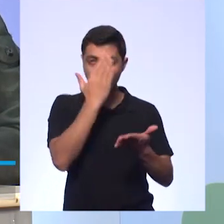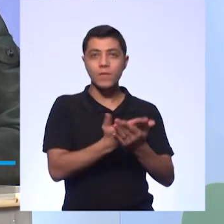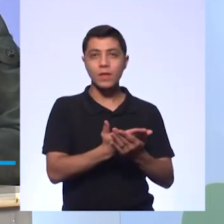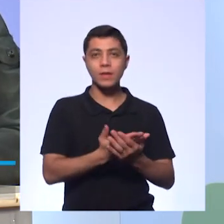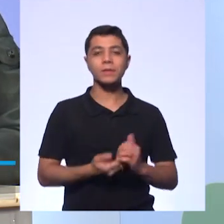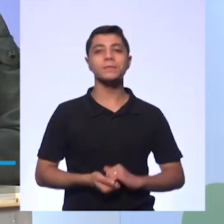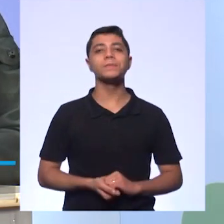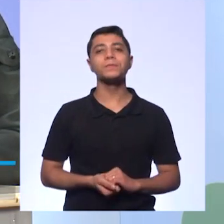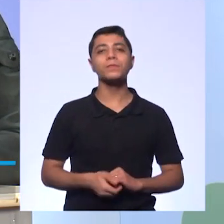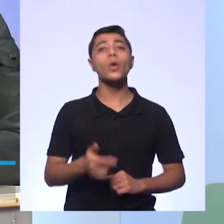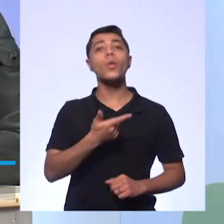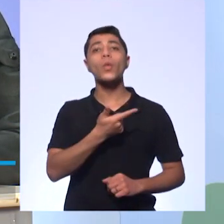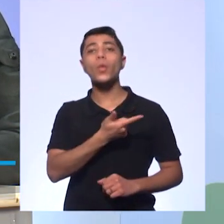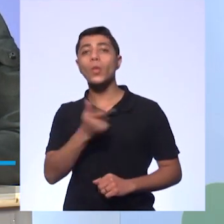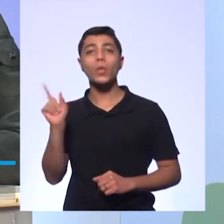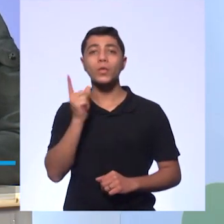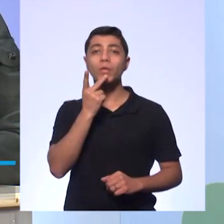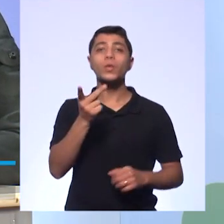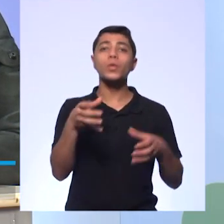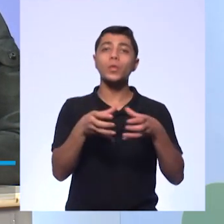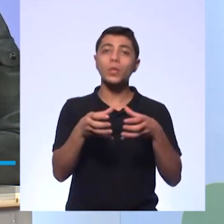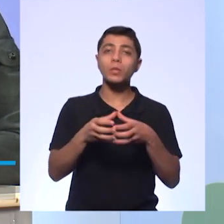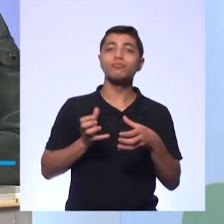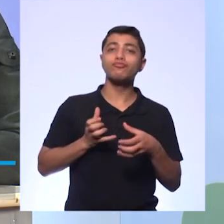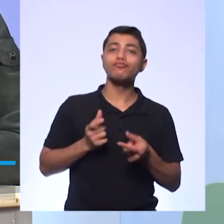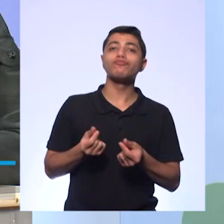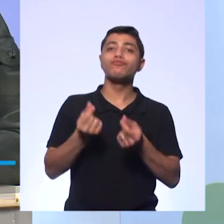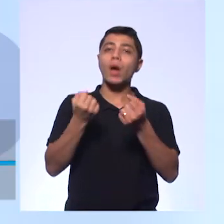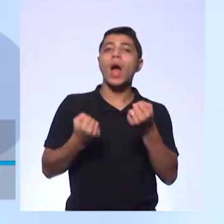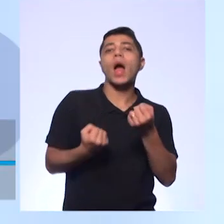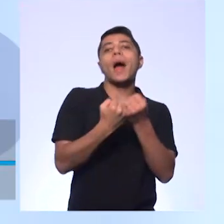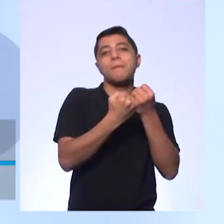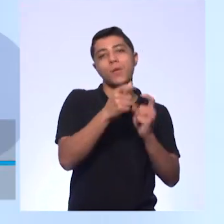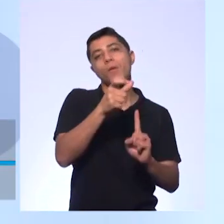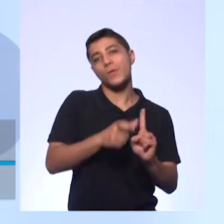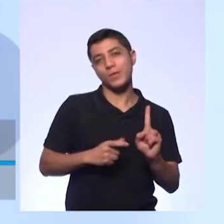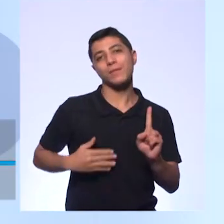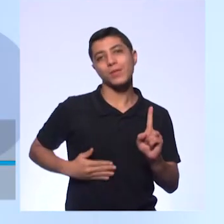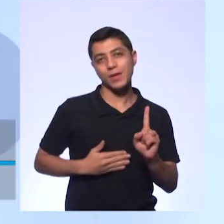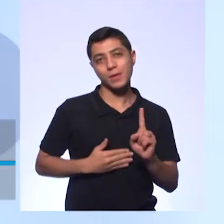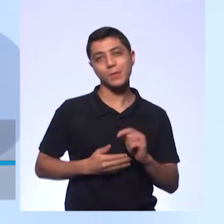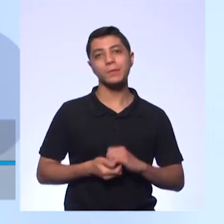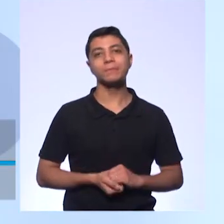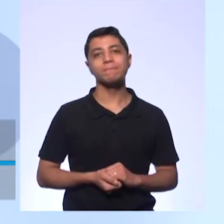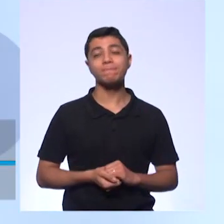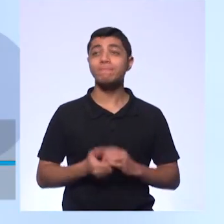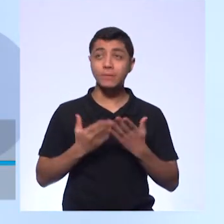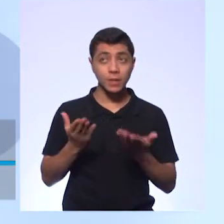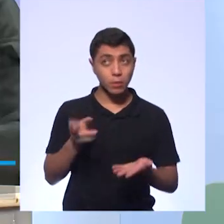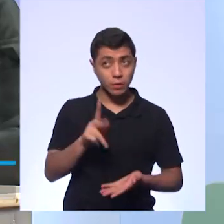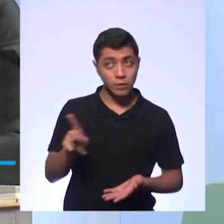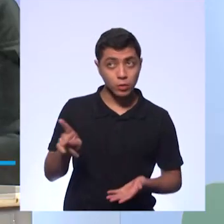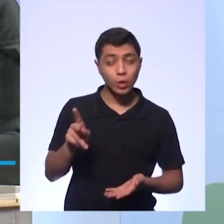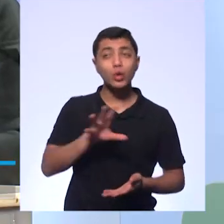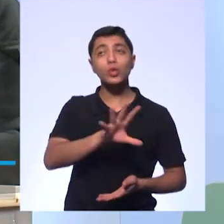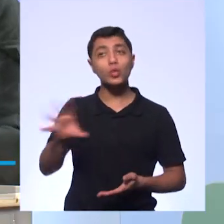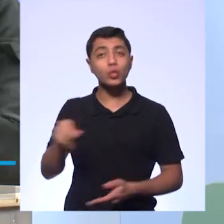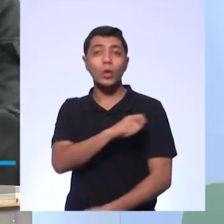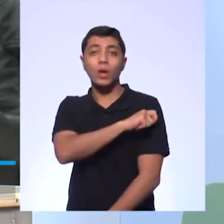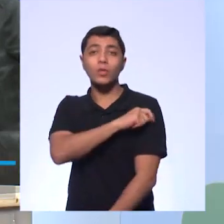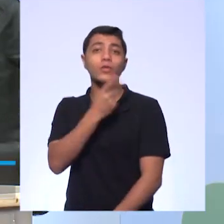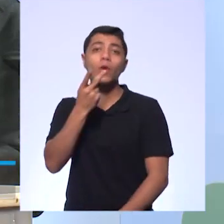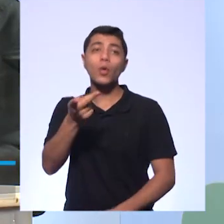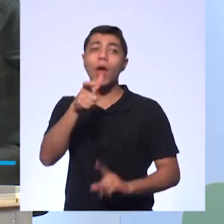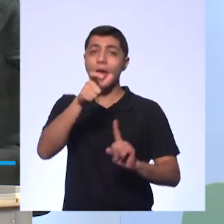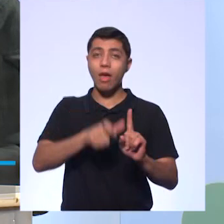dos burgueses. Então, prof, a maioria dos estudantes estão relacionando aí a popularidade dele como um